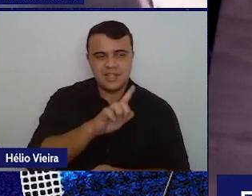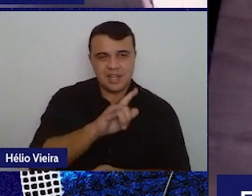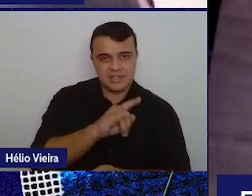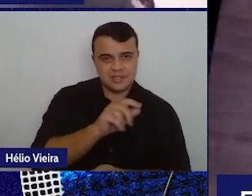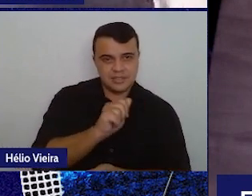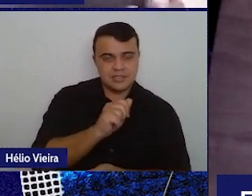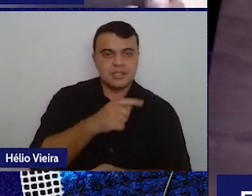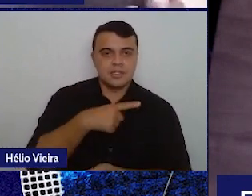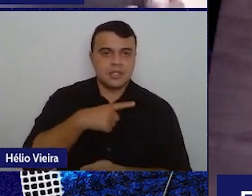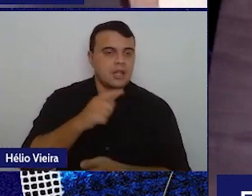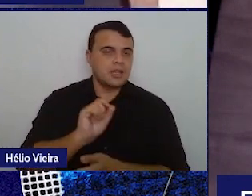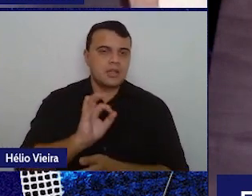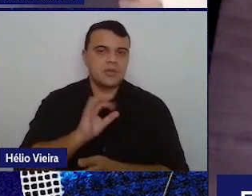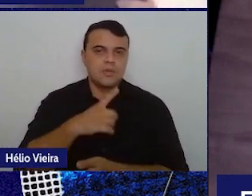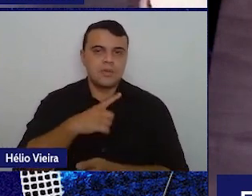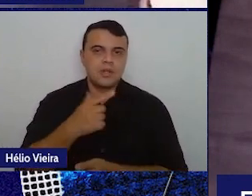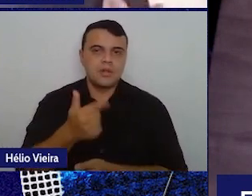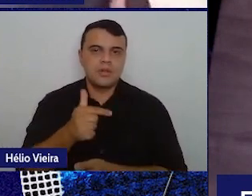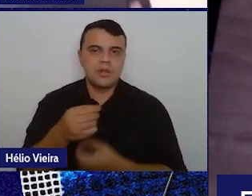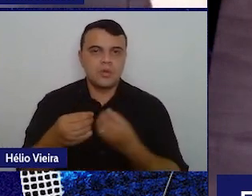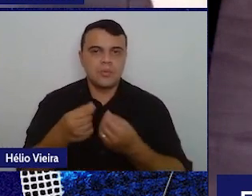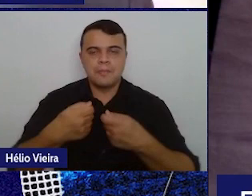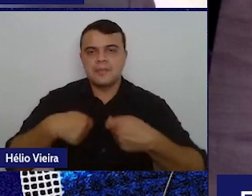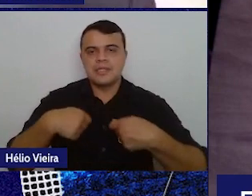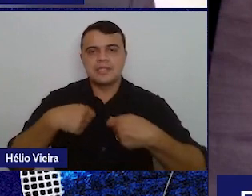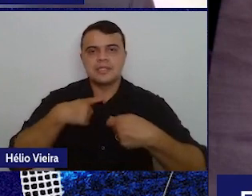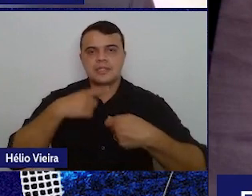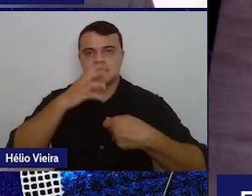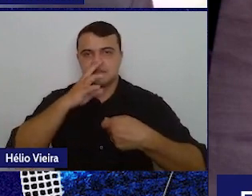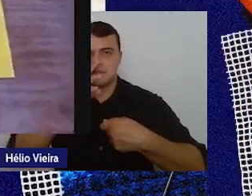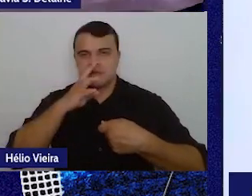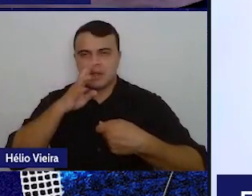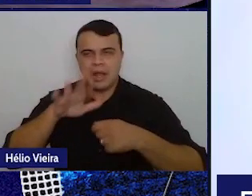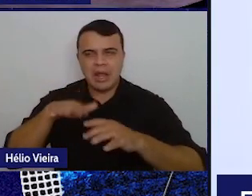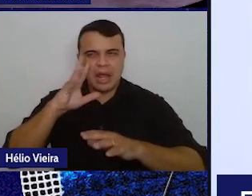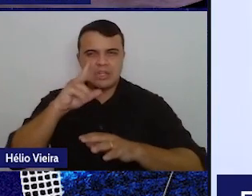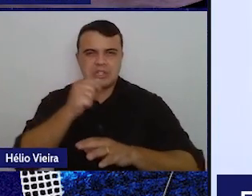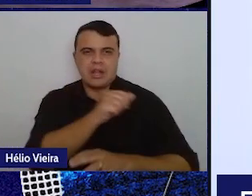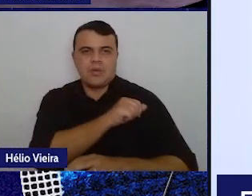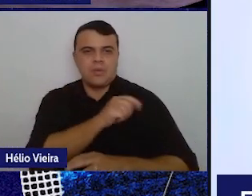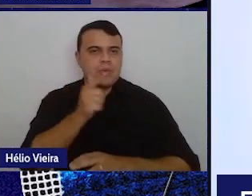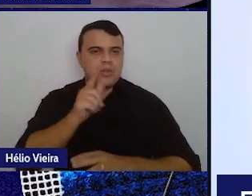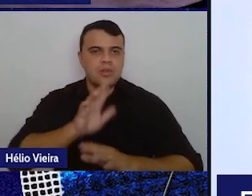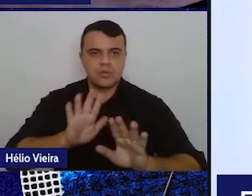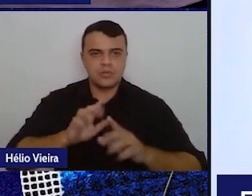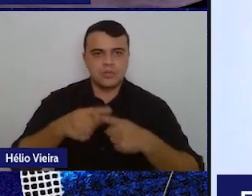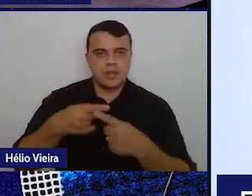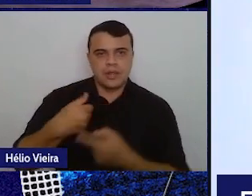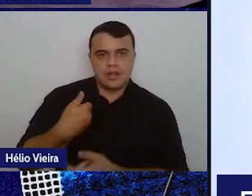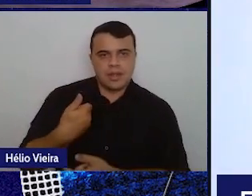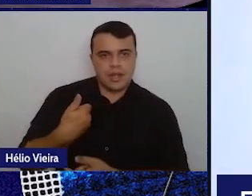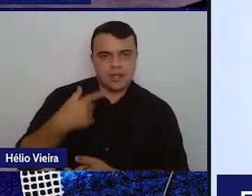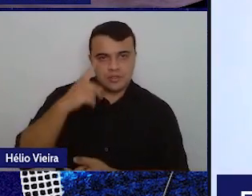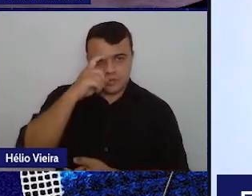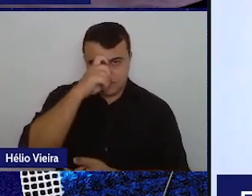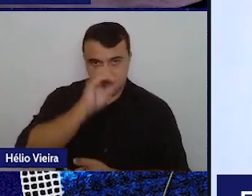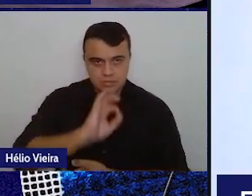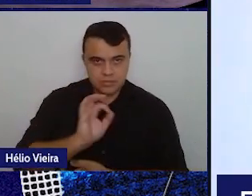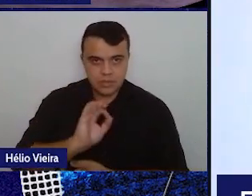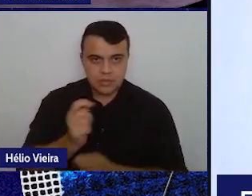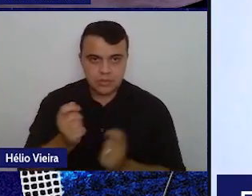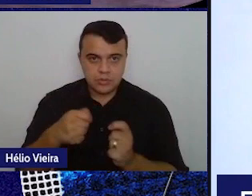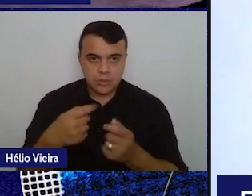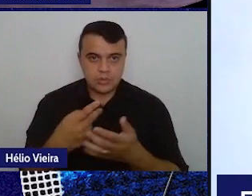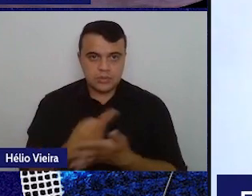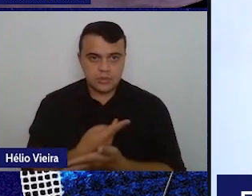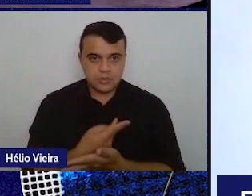assim, a gente não precisa subjugar os alunos por causa da idade ou pela dificuldade que isso possa